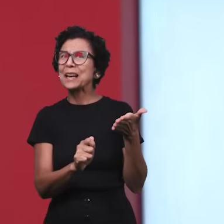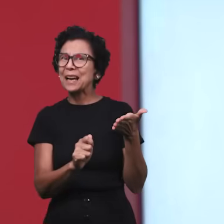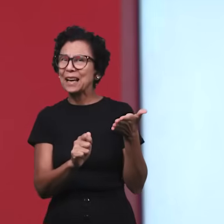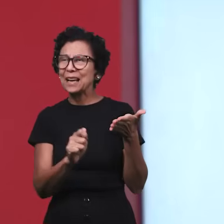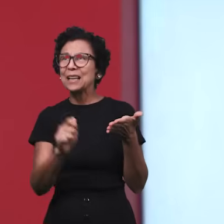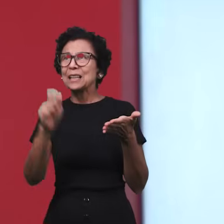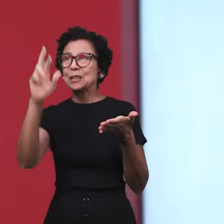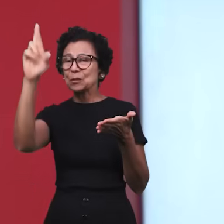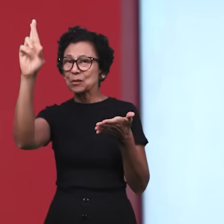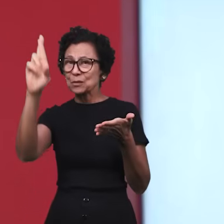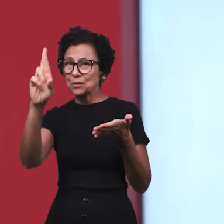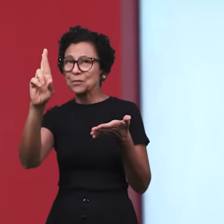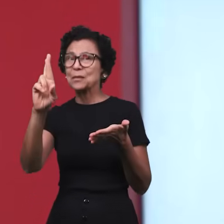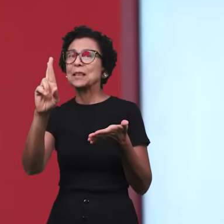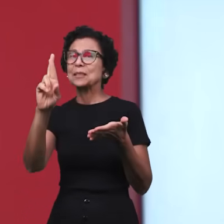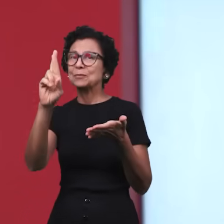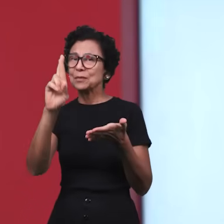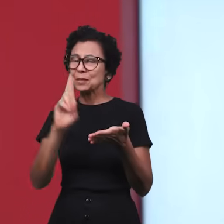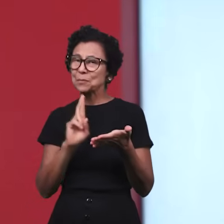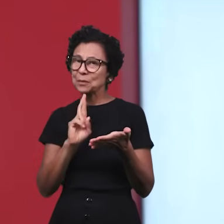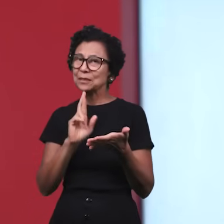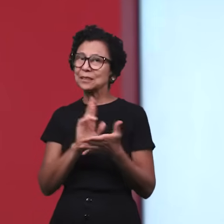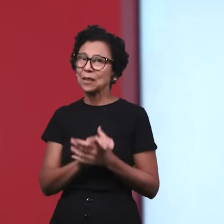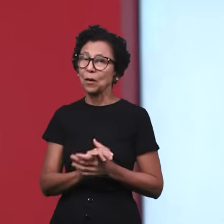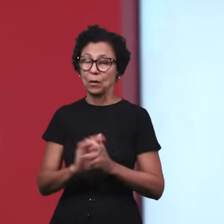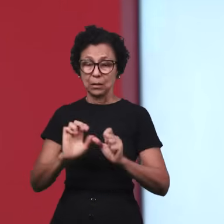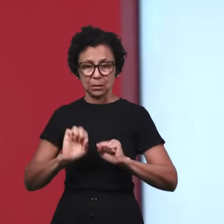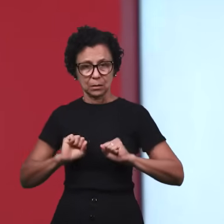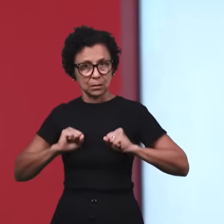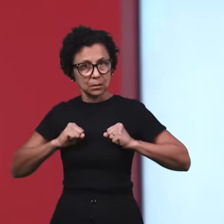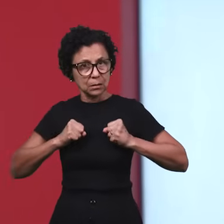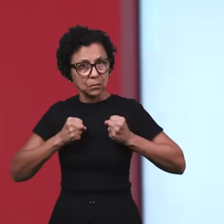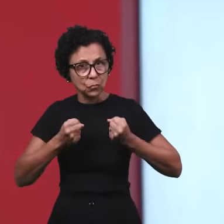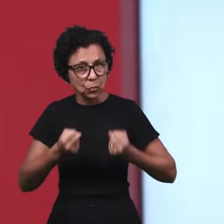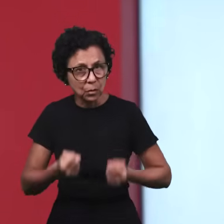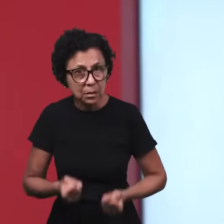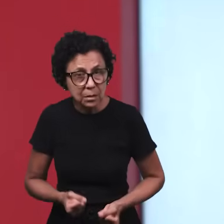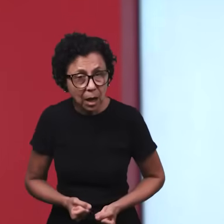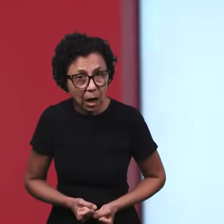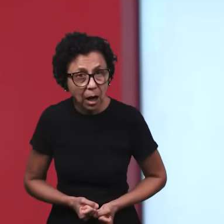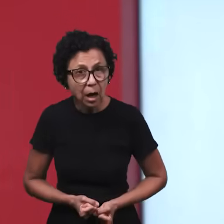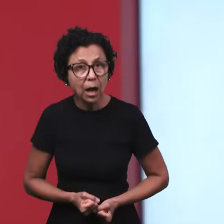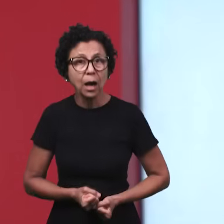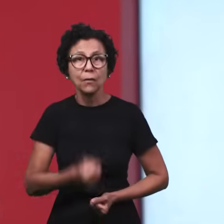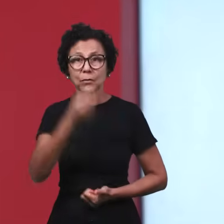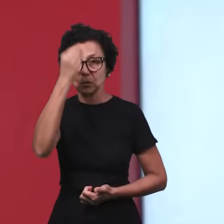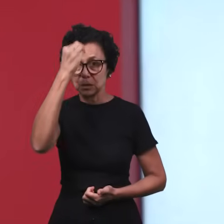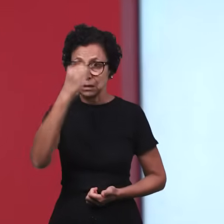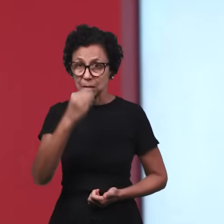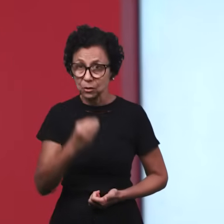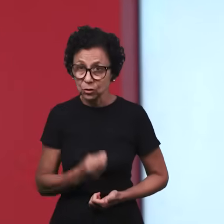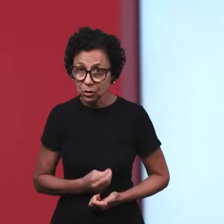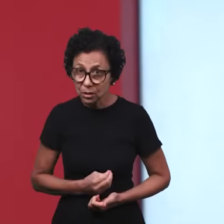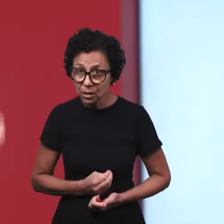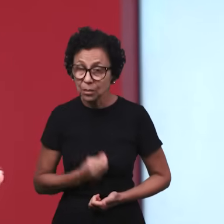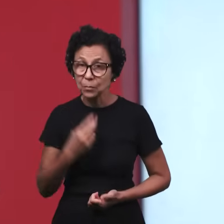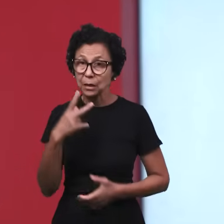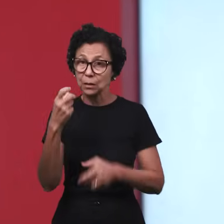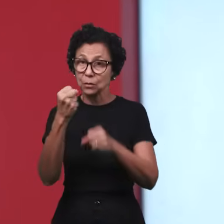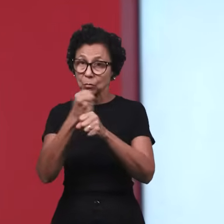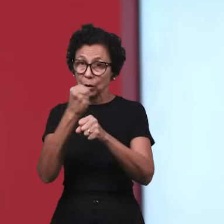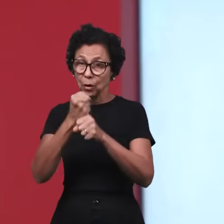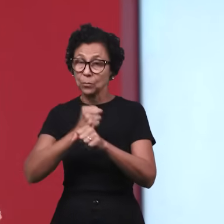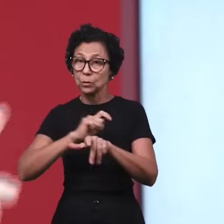seremos recompensados pelo Senhor, né? A palavra do Senhor fala, esforçai-vos e não desfaleçam as vossas mãos, porque a vossa obra tem